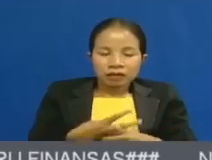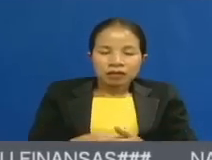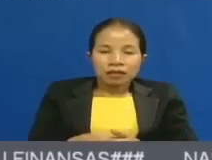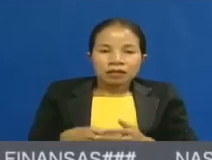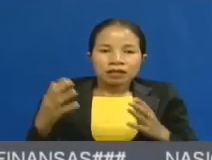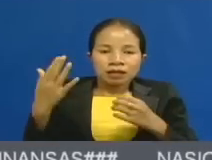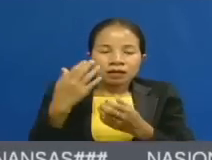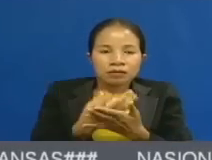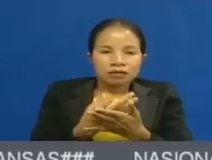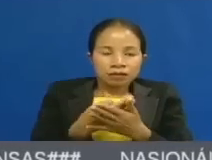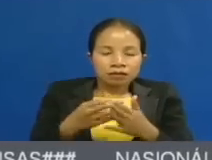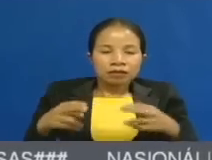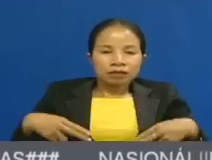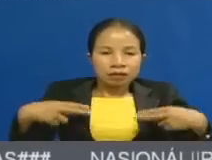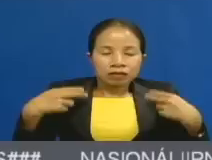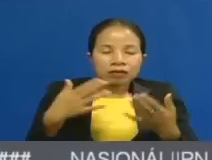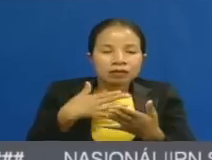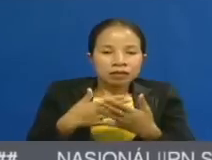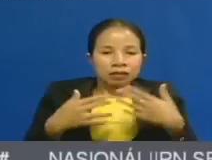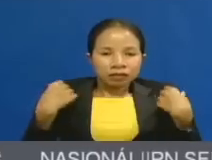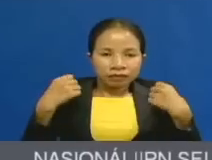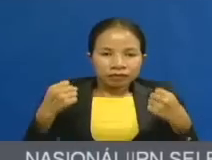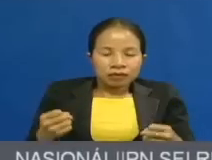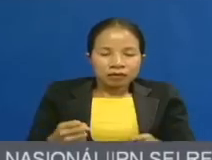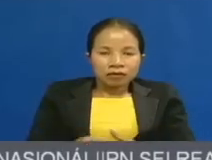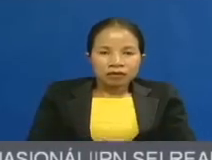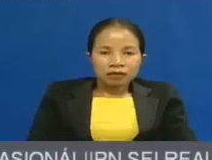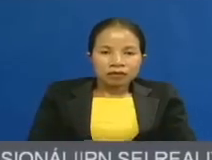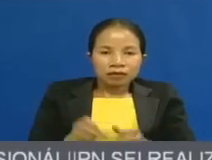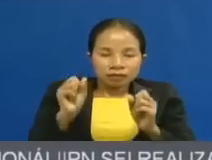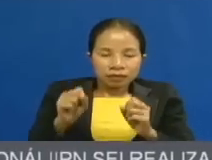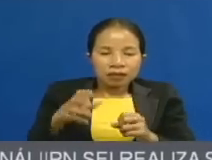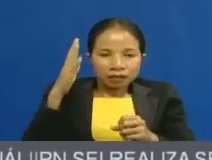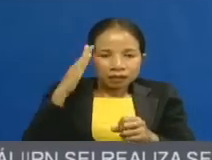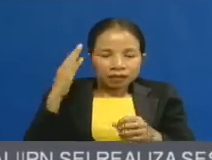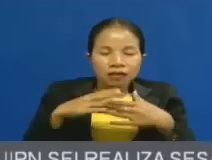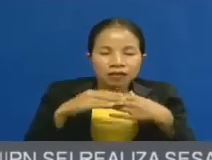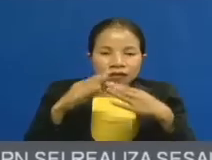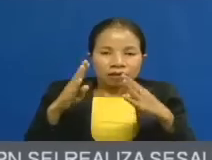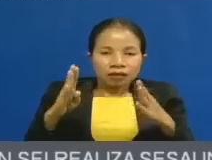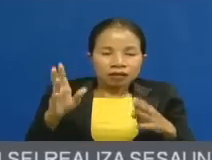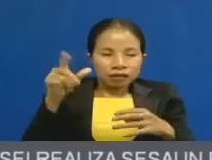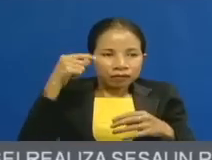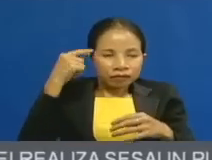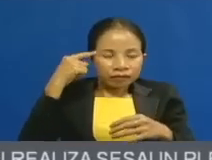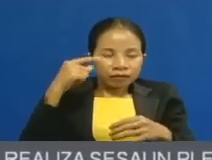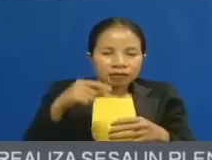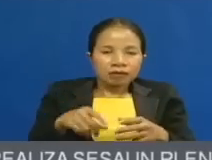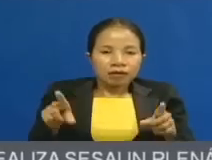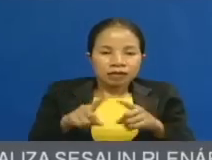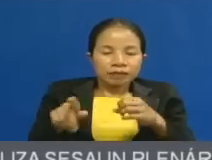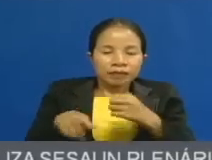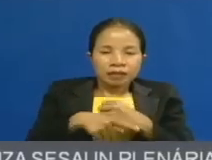capital humano nebe mas agora dia agora forte ona bele considera a tua forma o governo embora partido